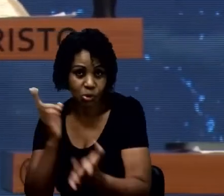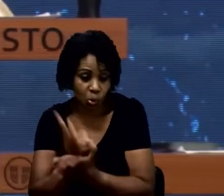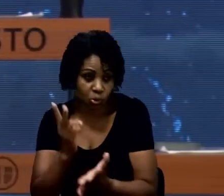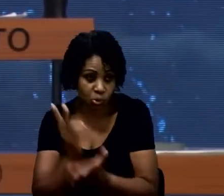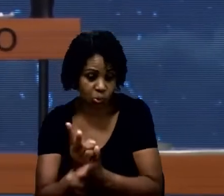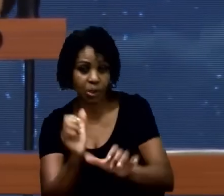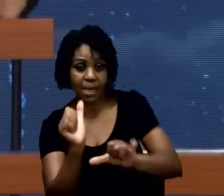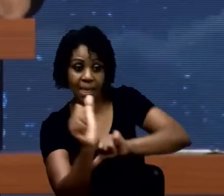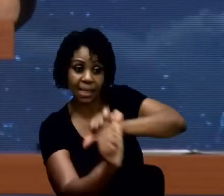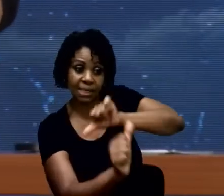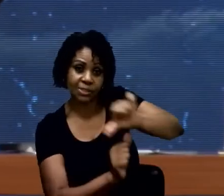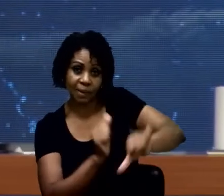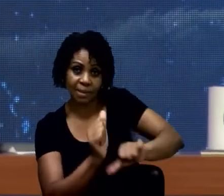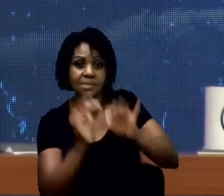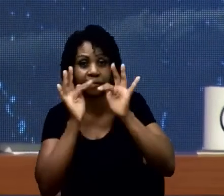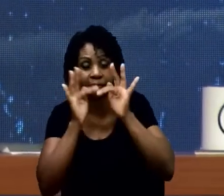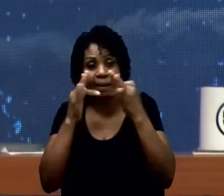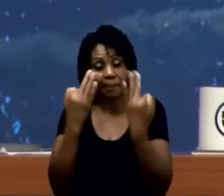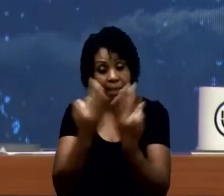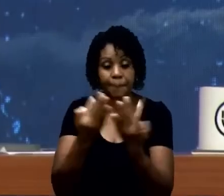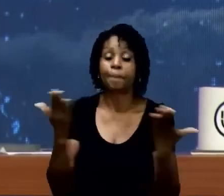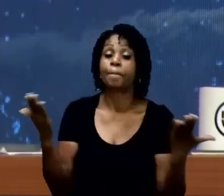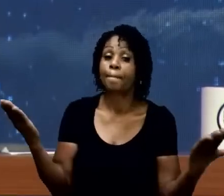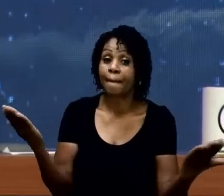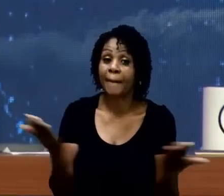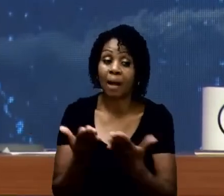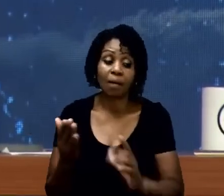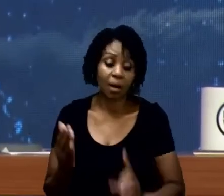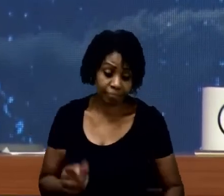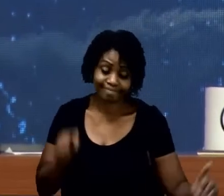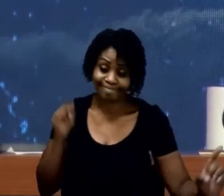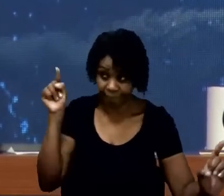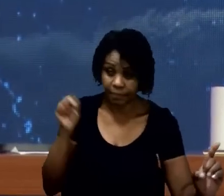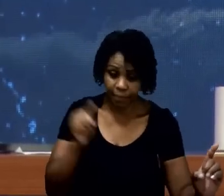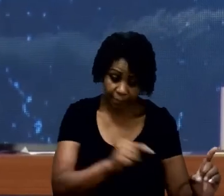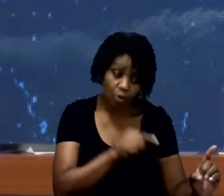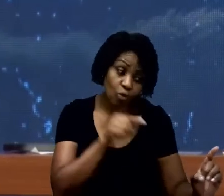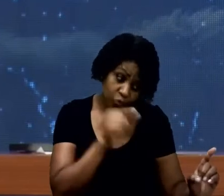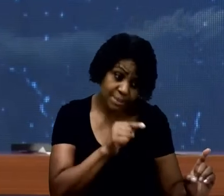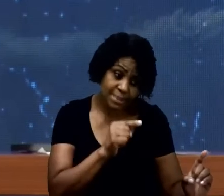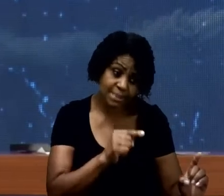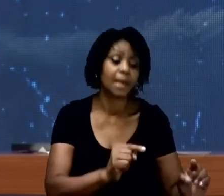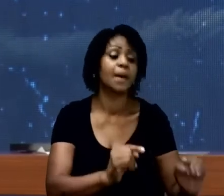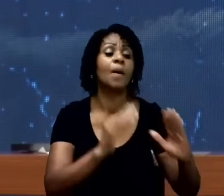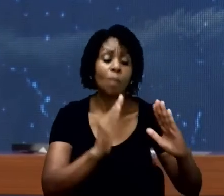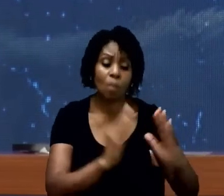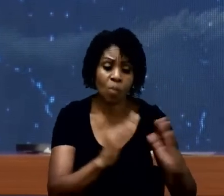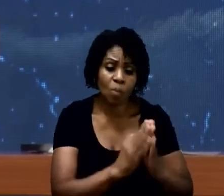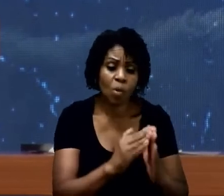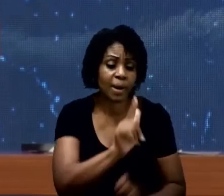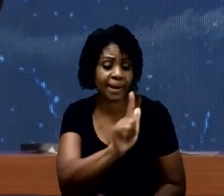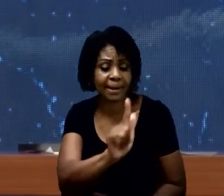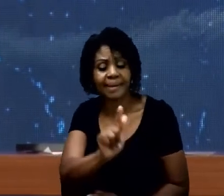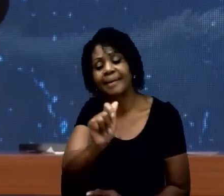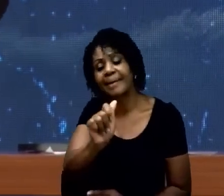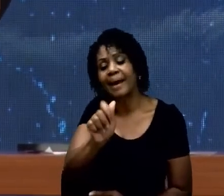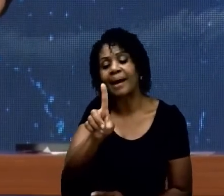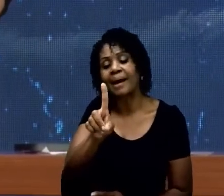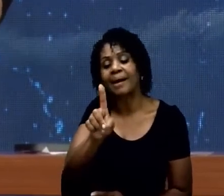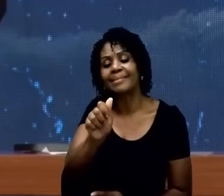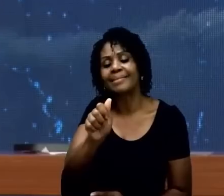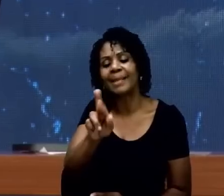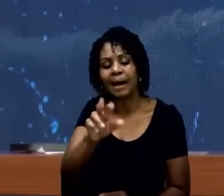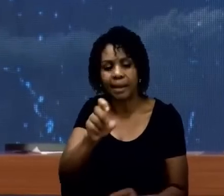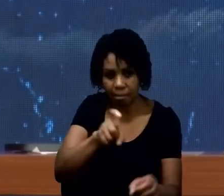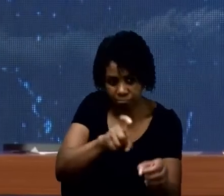Restauração familiar. Agora. Você vai. Você mora em Gadara. Né? Gadareano. Você mora em Gadara. Você vai falar.